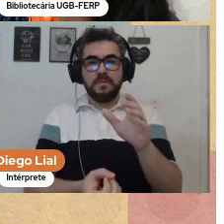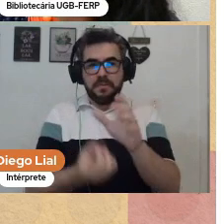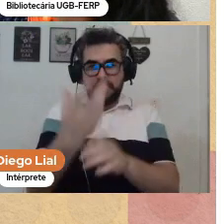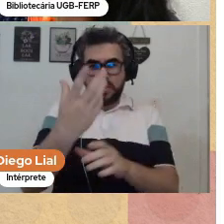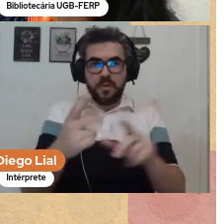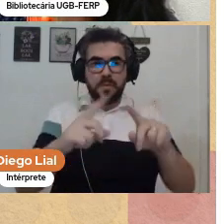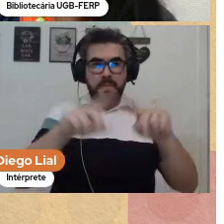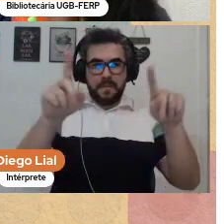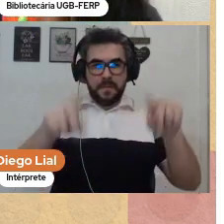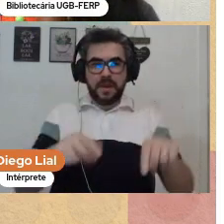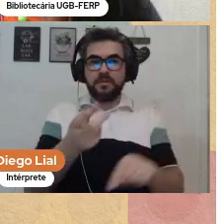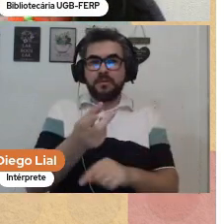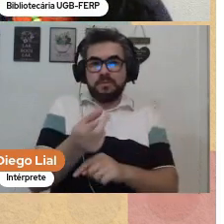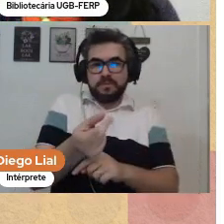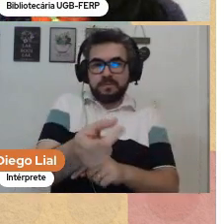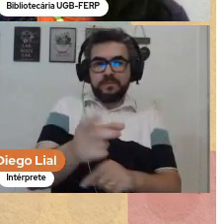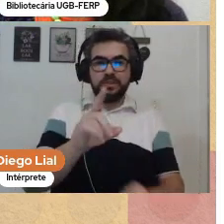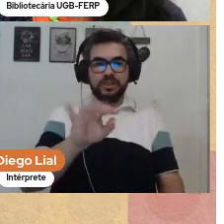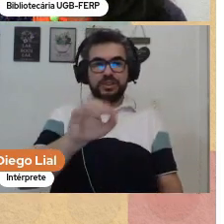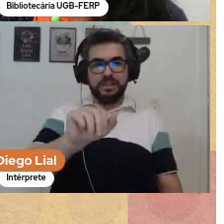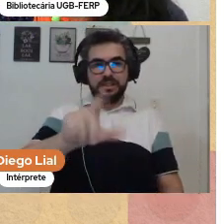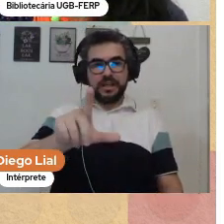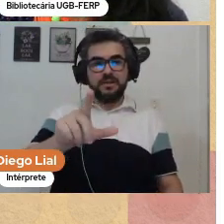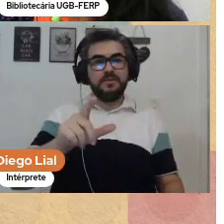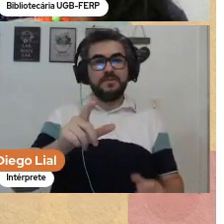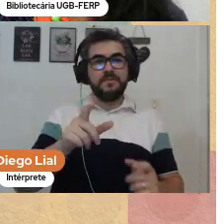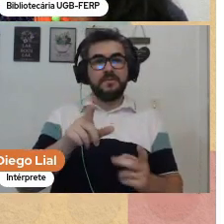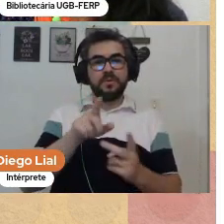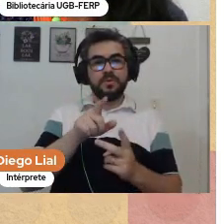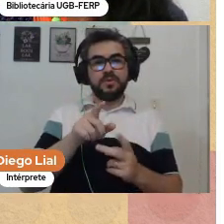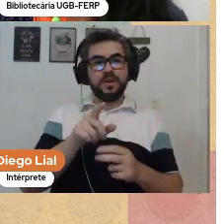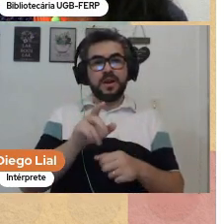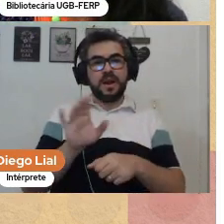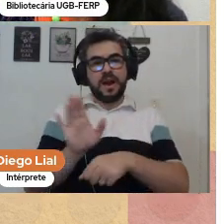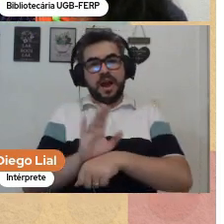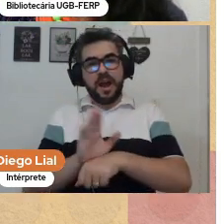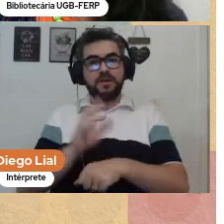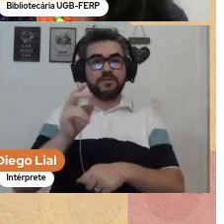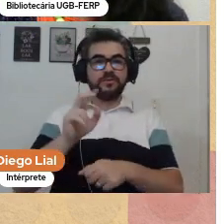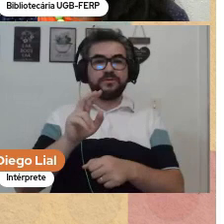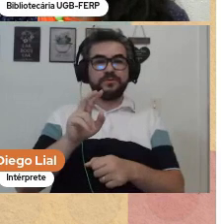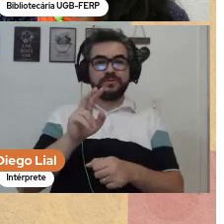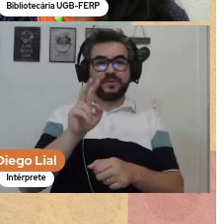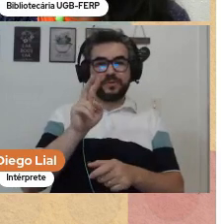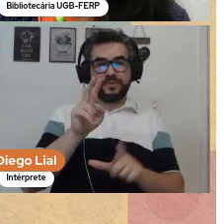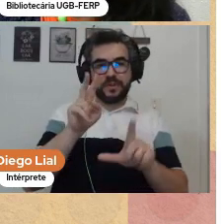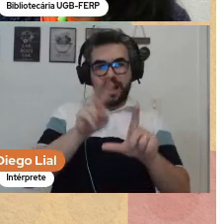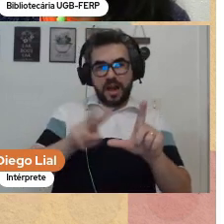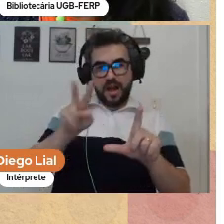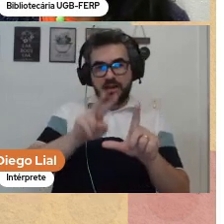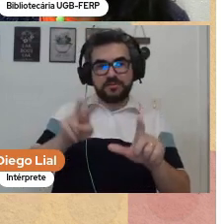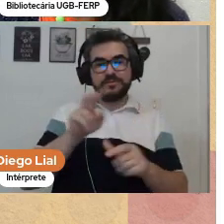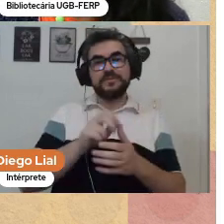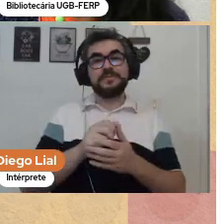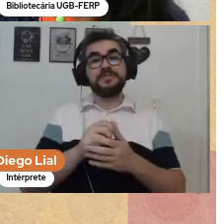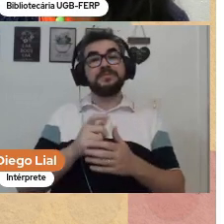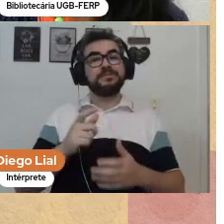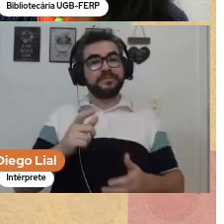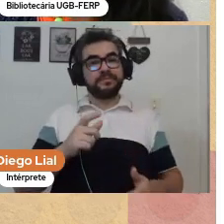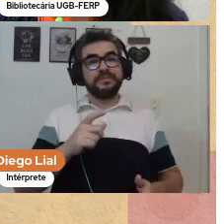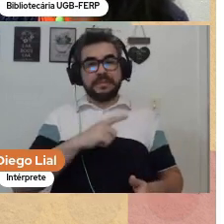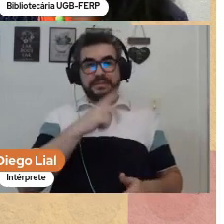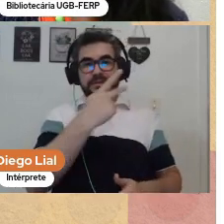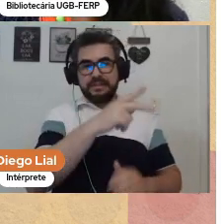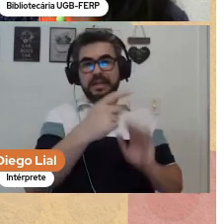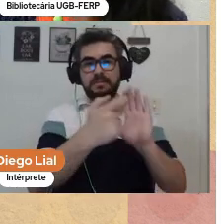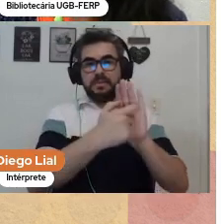audiovisual. E nesse plano precisa ter, né, os detalhamentos, a ferramenta que foi usada. Então, nesse momento, o documento